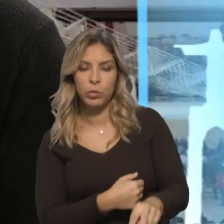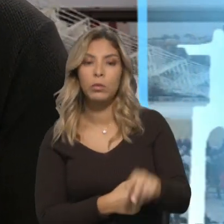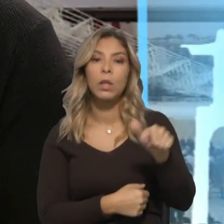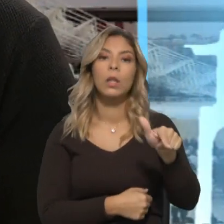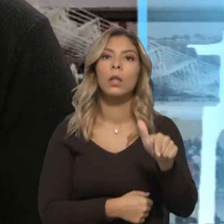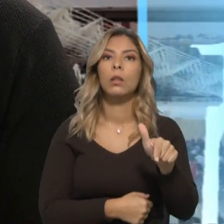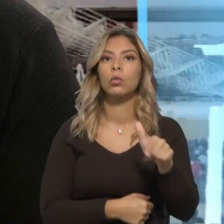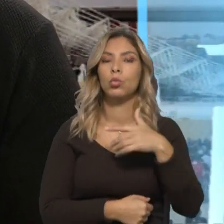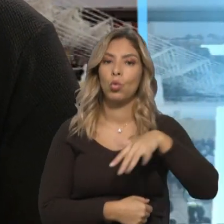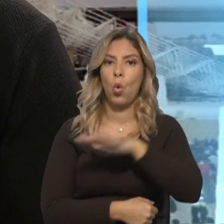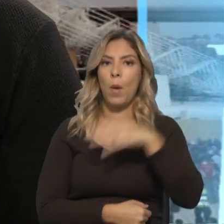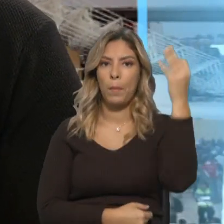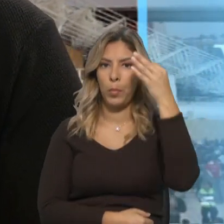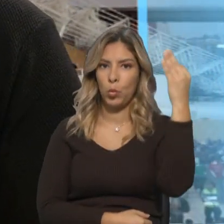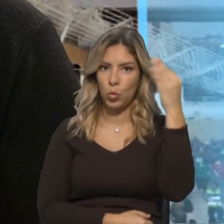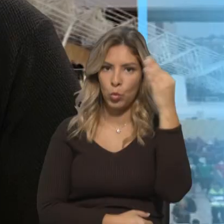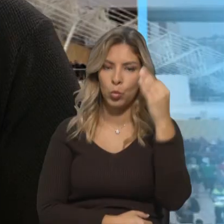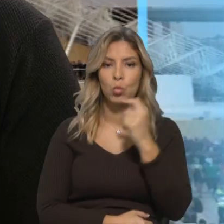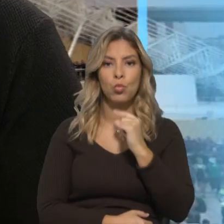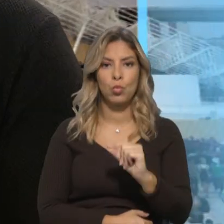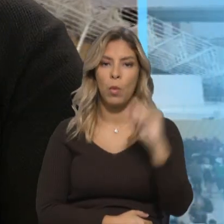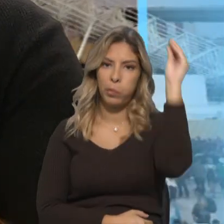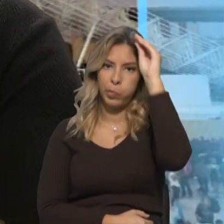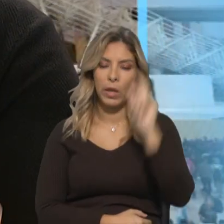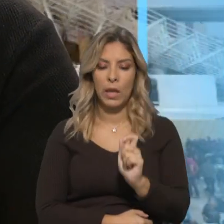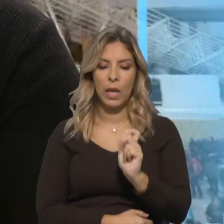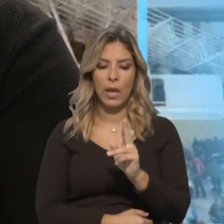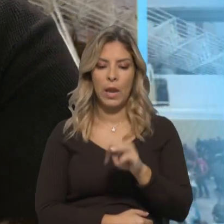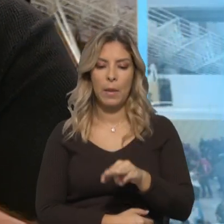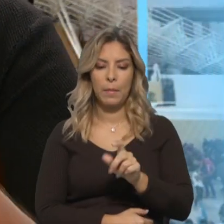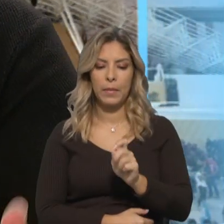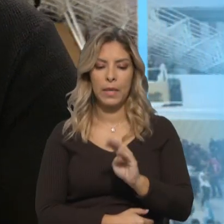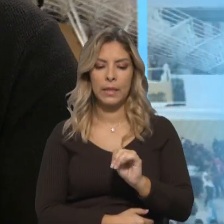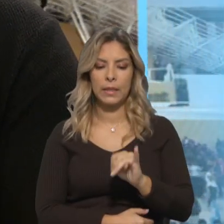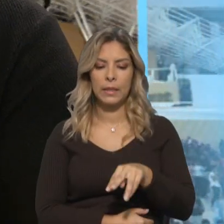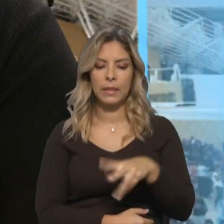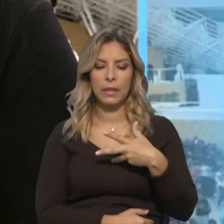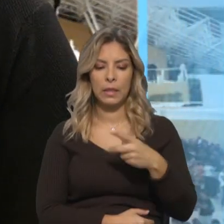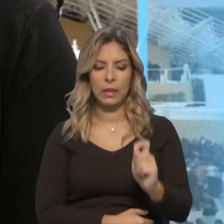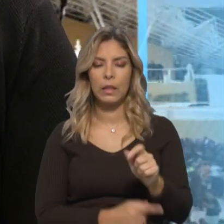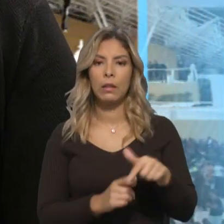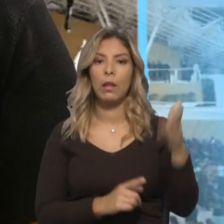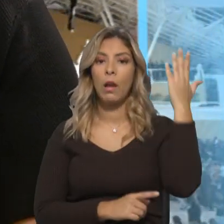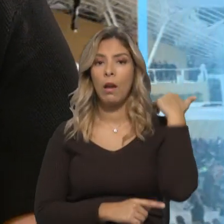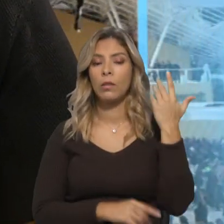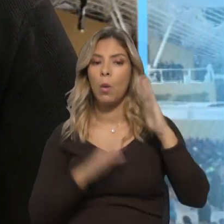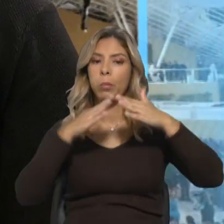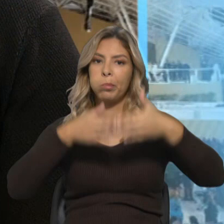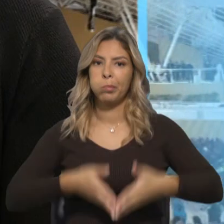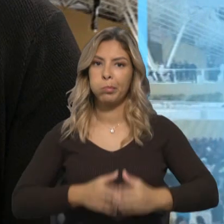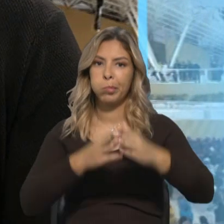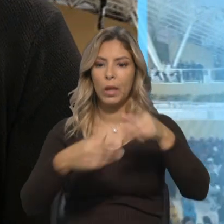me encontro, tivemos também uma experiência com refugiados, aqueles que atravessaram o Mediterrâneo de barco, estiveram na Grécia, na Itália, depois estiveram connosco